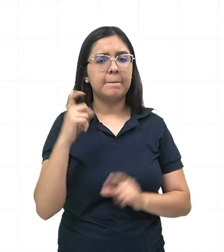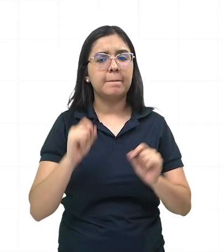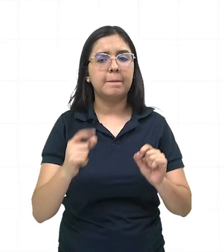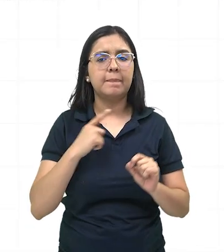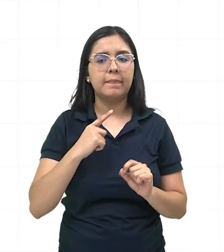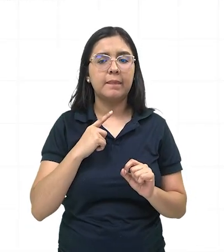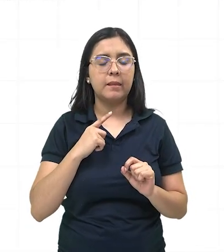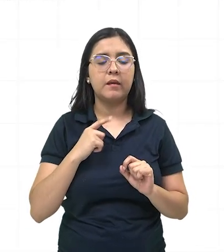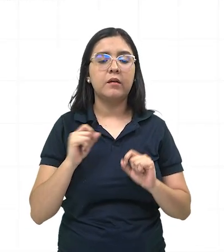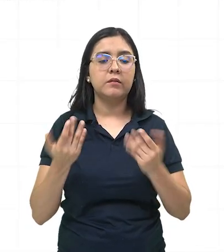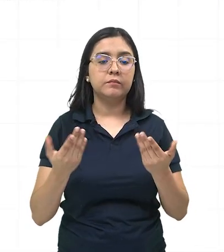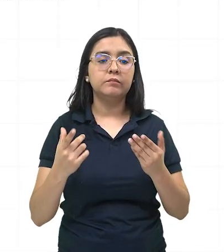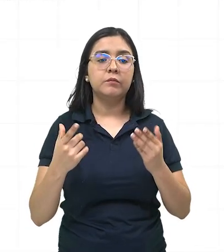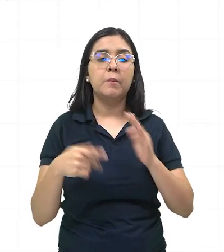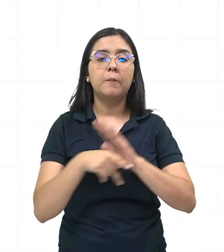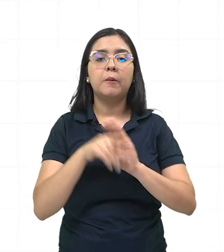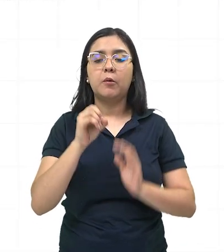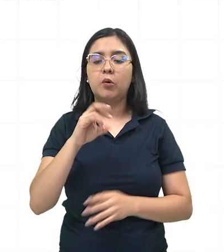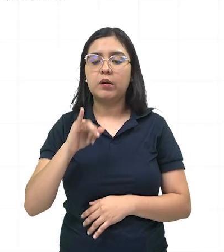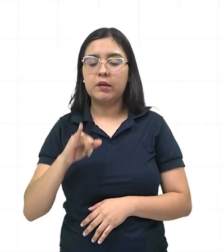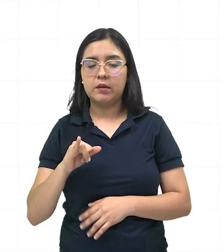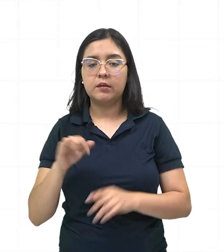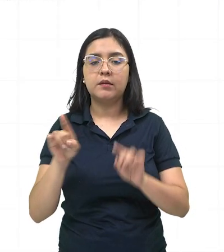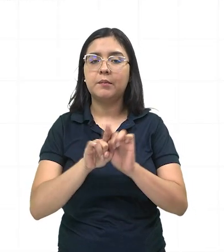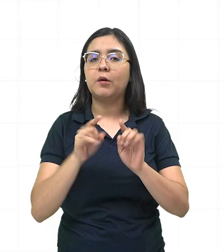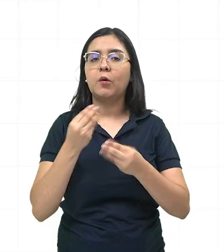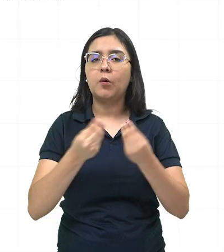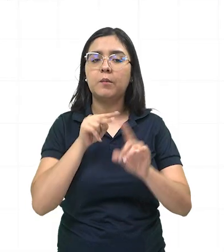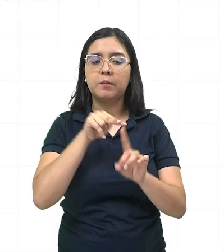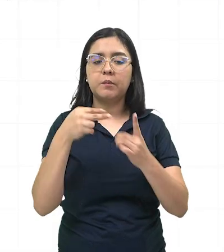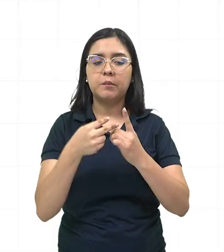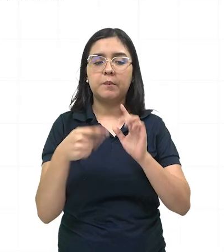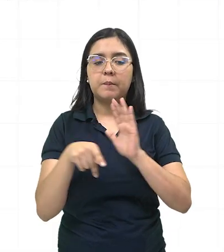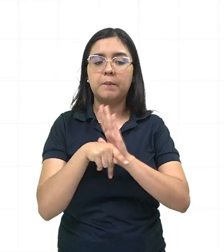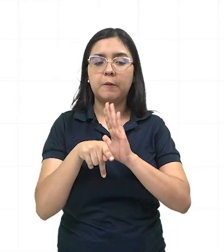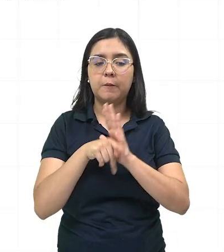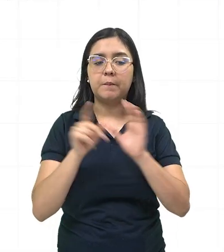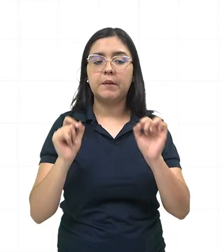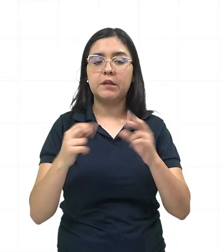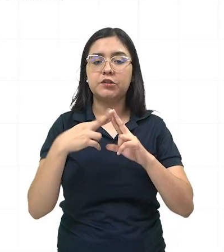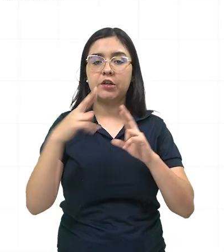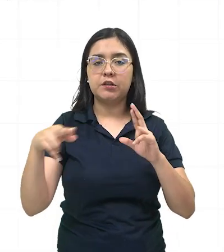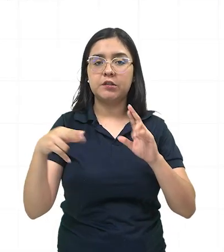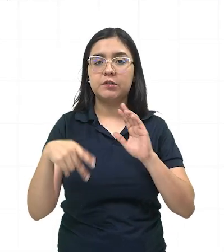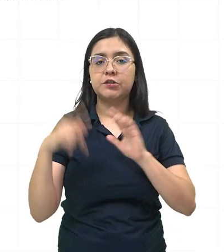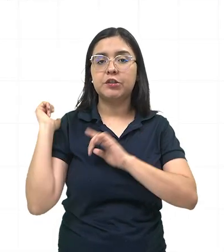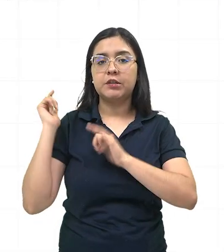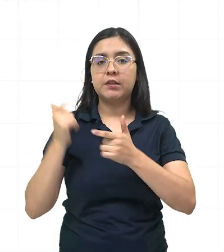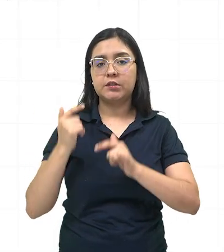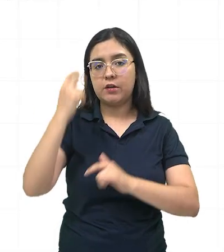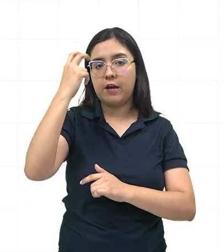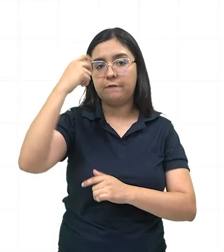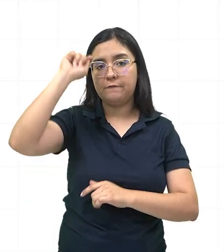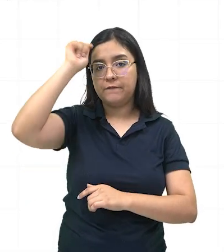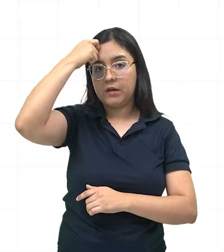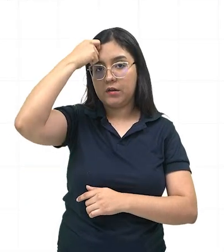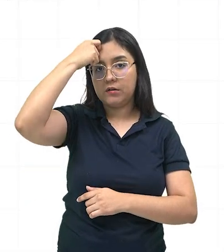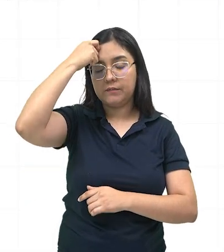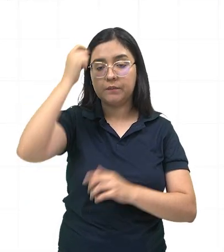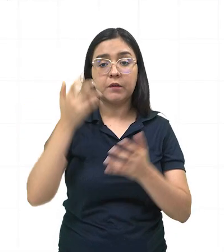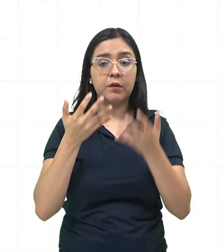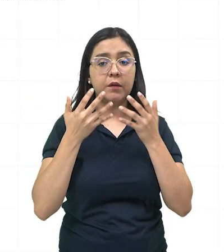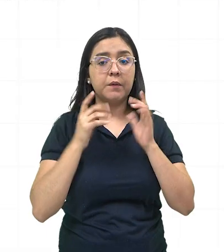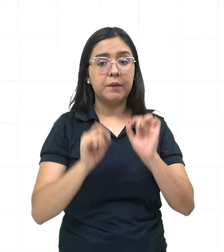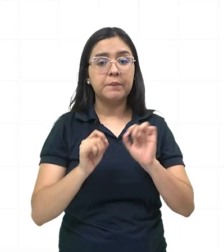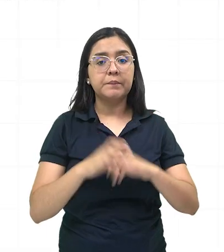essa dimensão do ori e como é que é visto pelas religiões de matriz africana, né? Eu queria